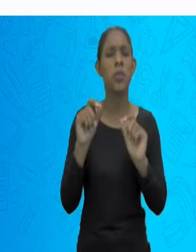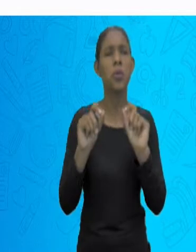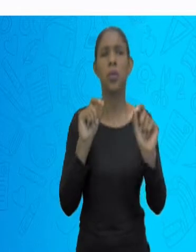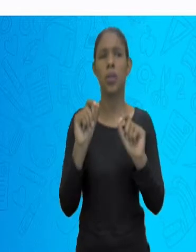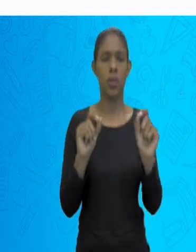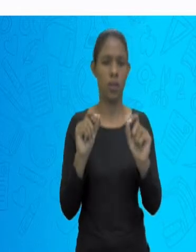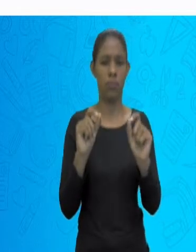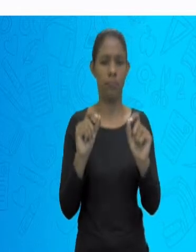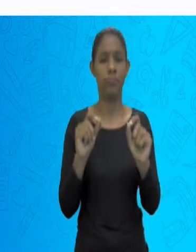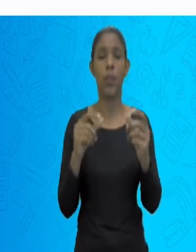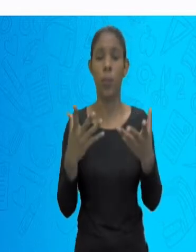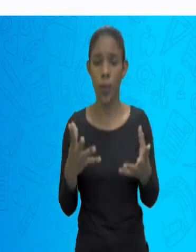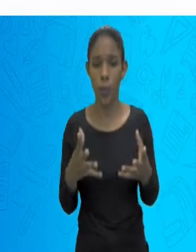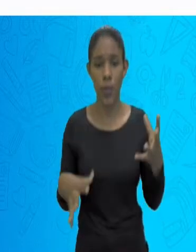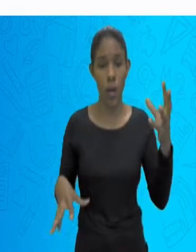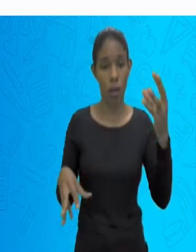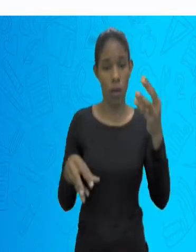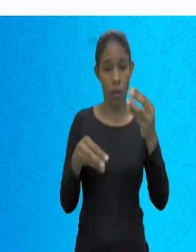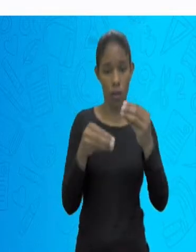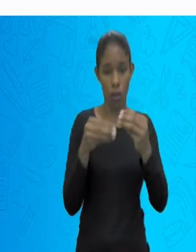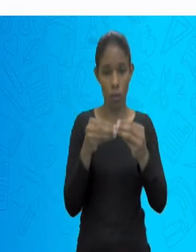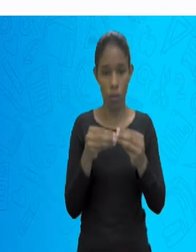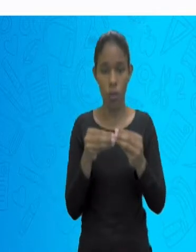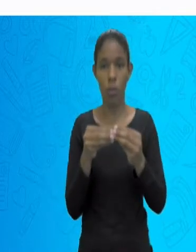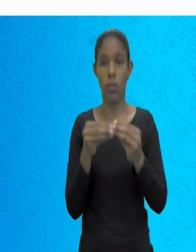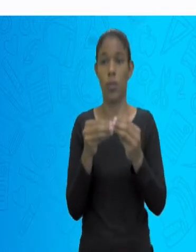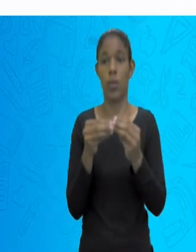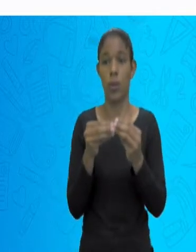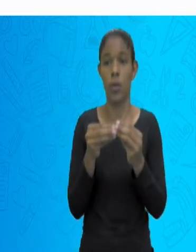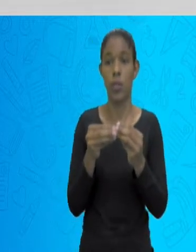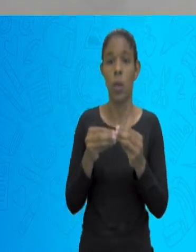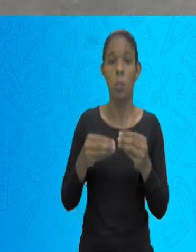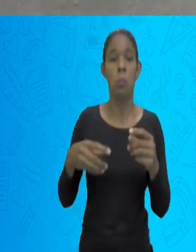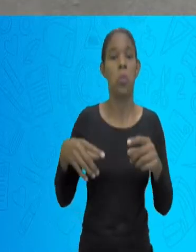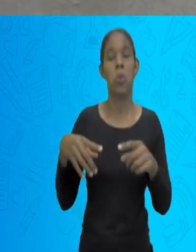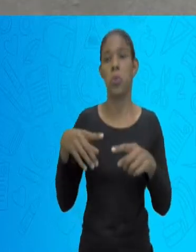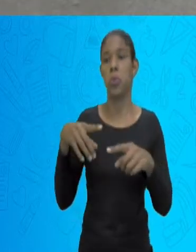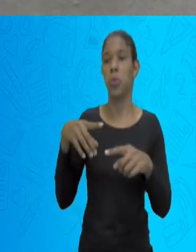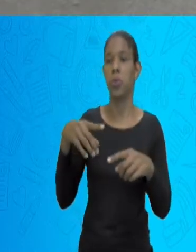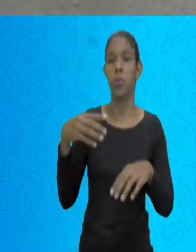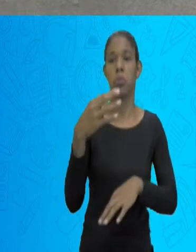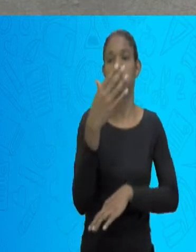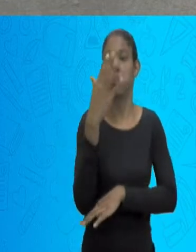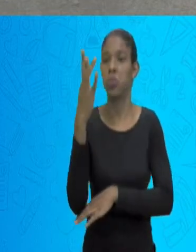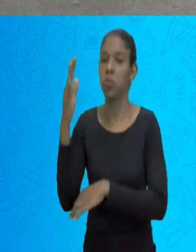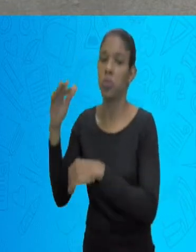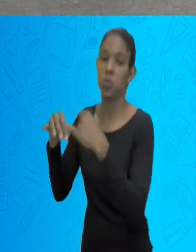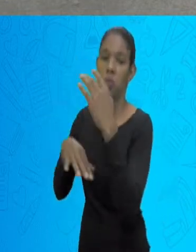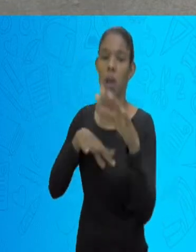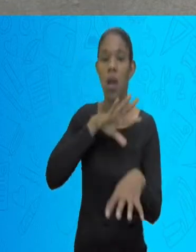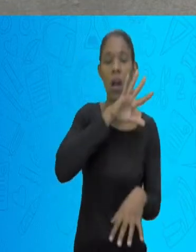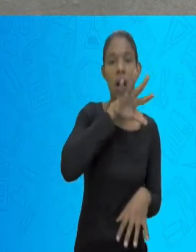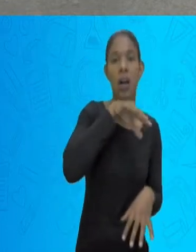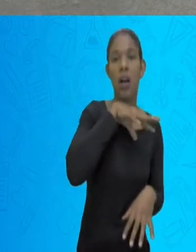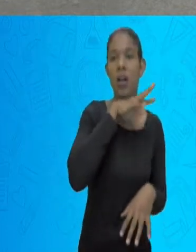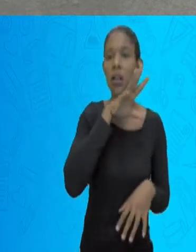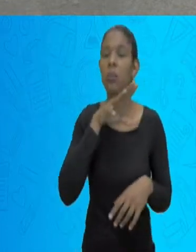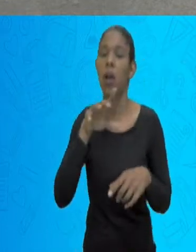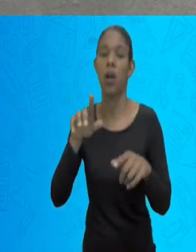aspectos perceptíveis do espaço geográfico. O que é o espaço geográfico? É o que eu estou vendo, é o